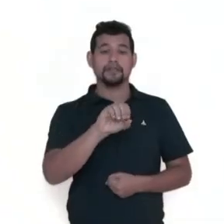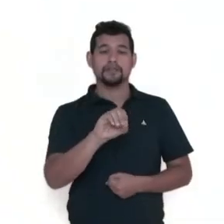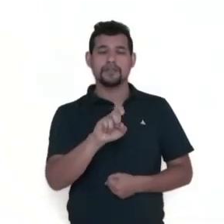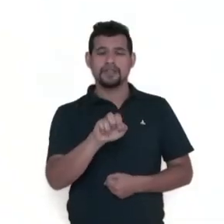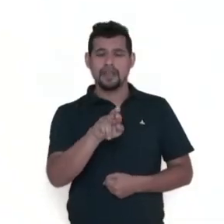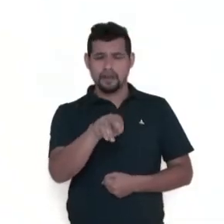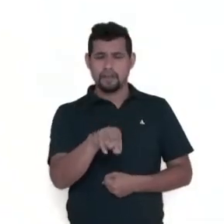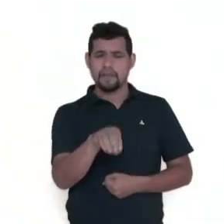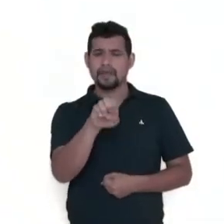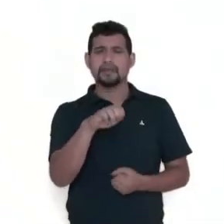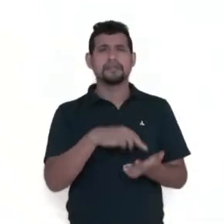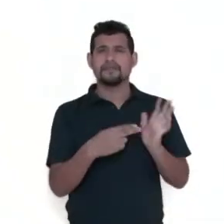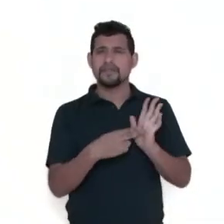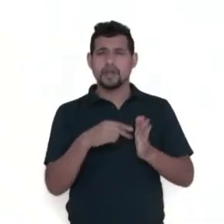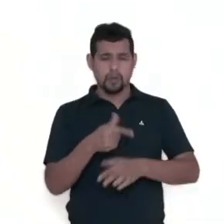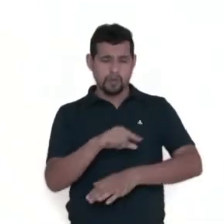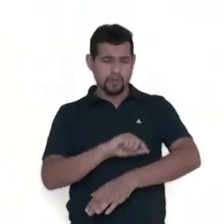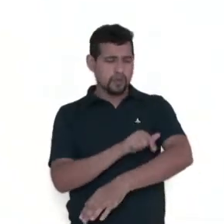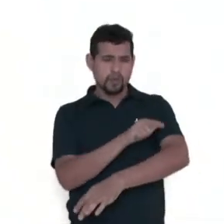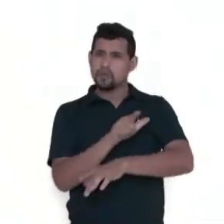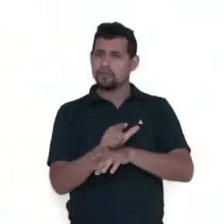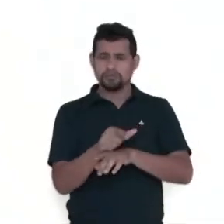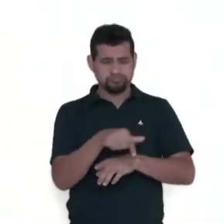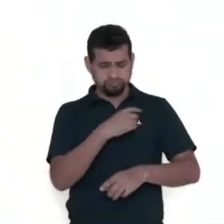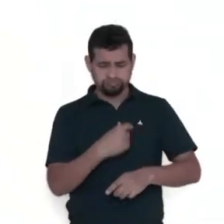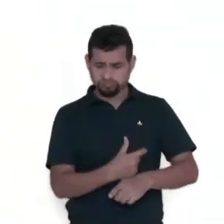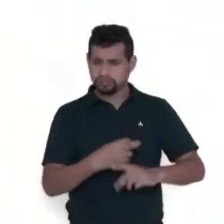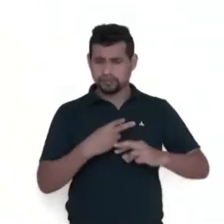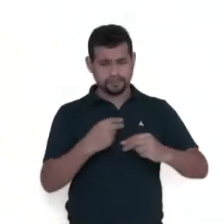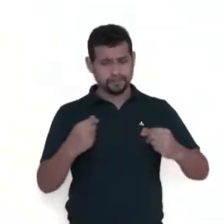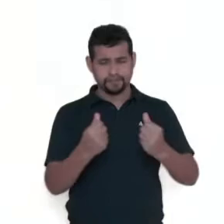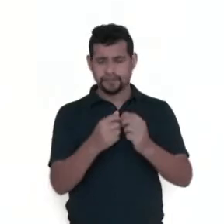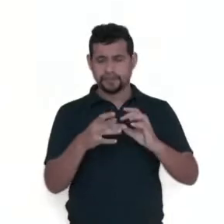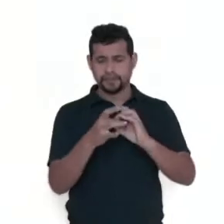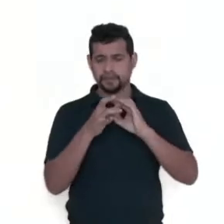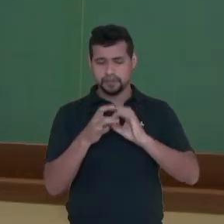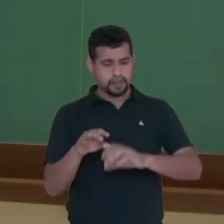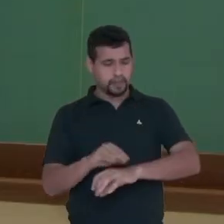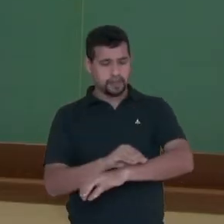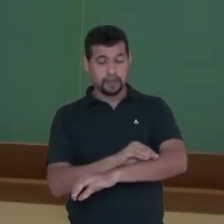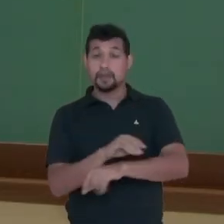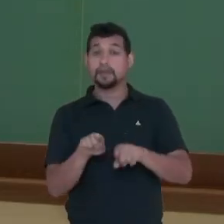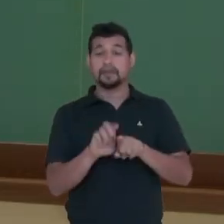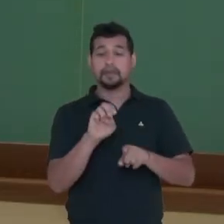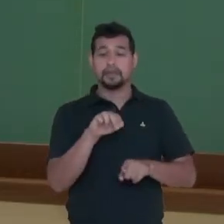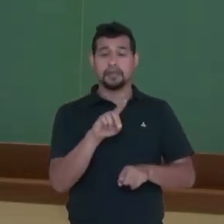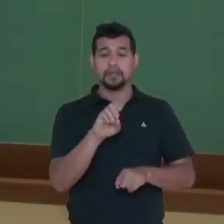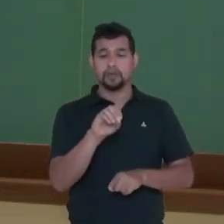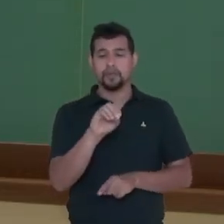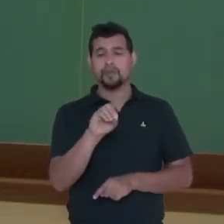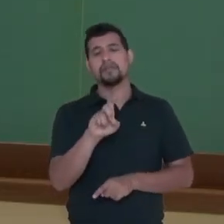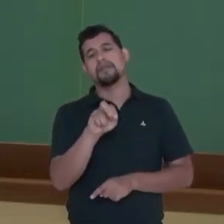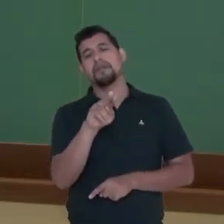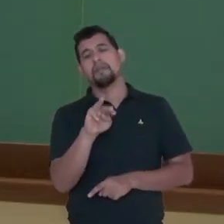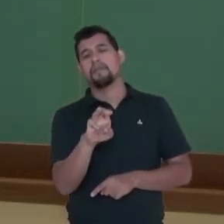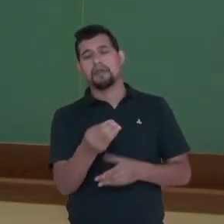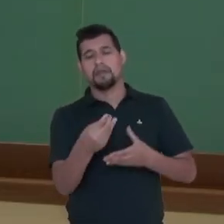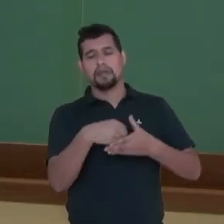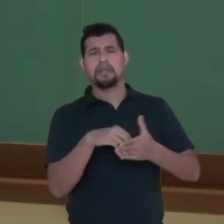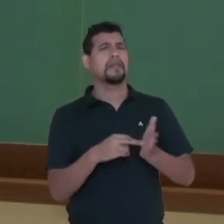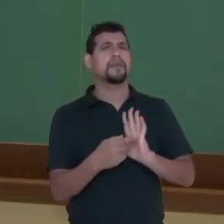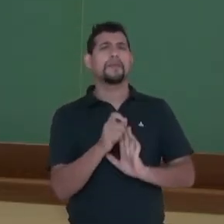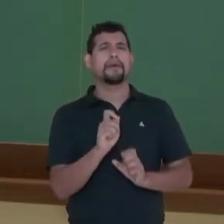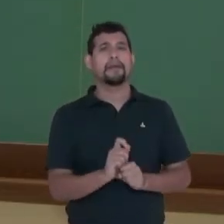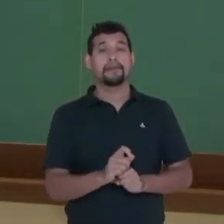A derme, ossos, músculos, o sistema circulatório, né? Os tecidos conjuntivos. E o endoderma, que é essa camada dentro, vai formar o quê?